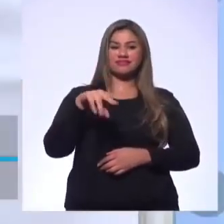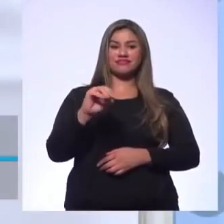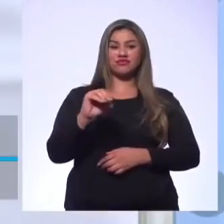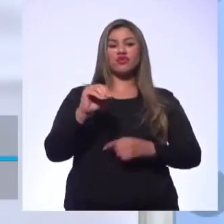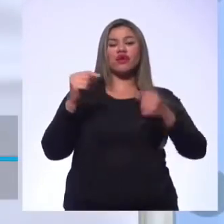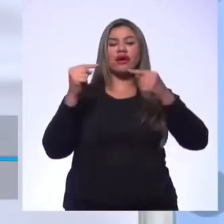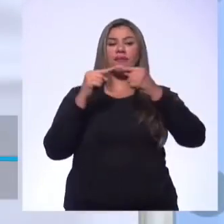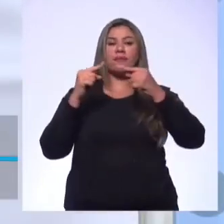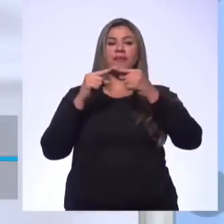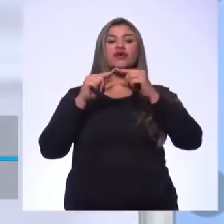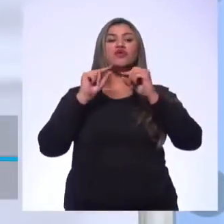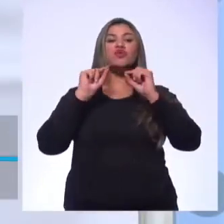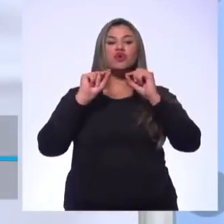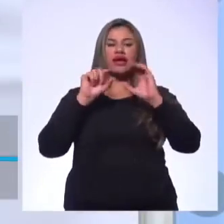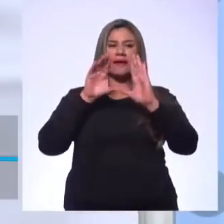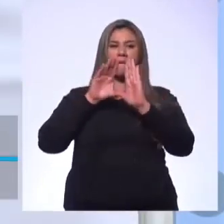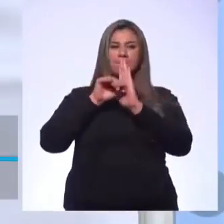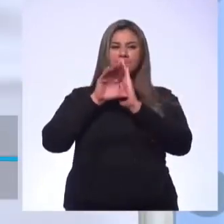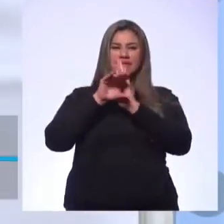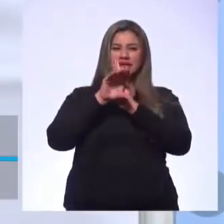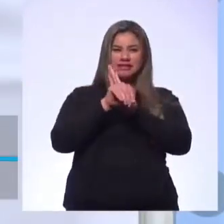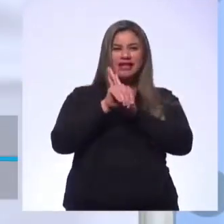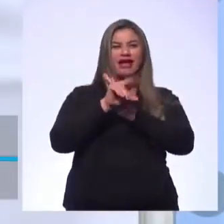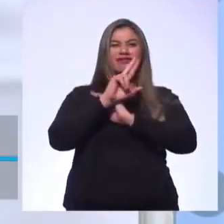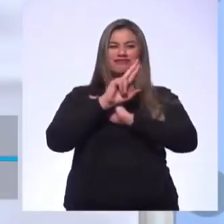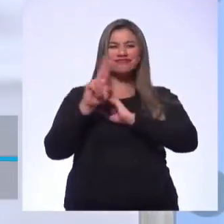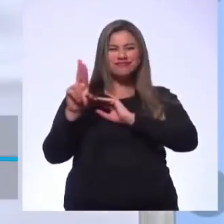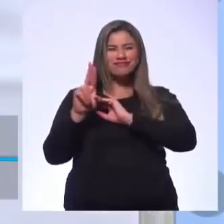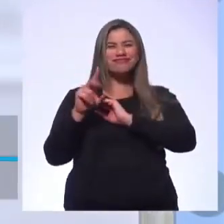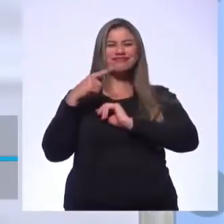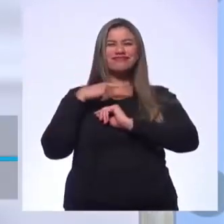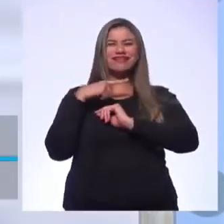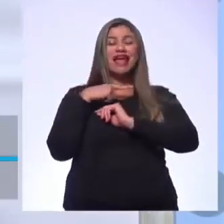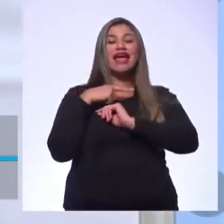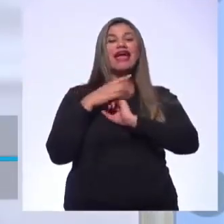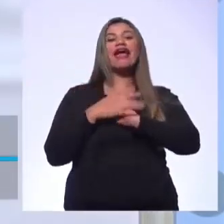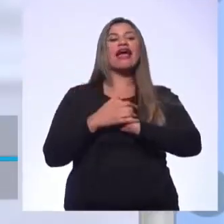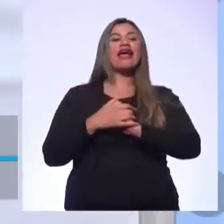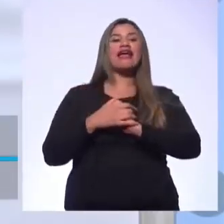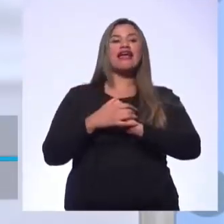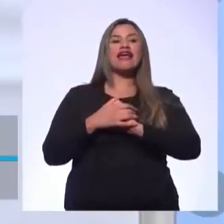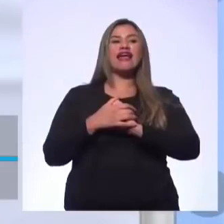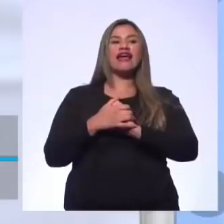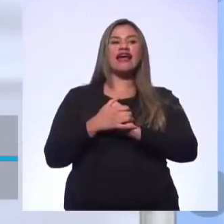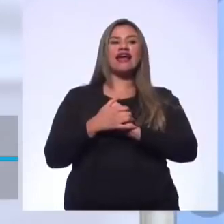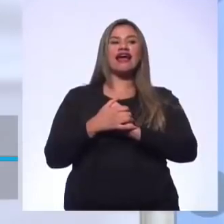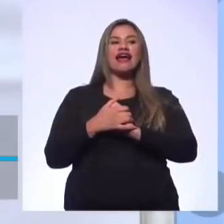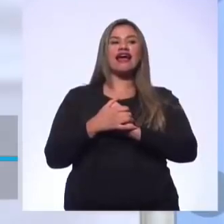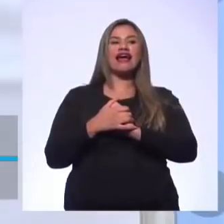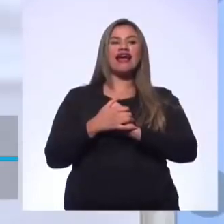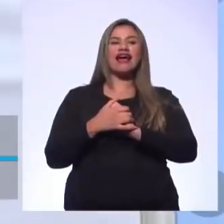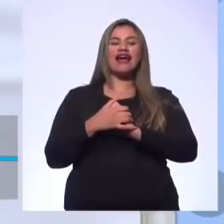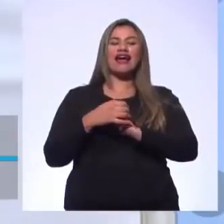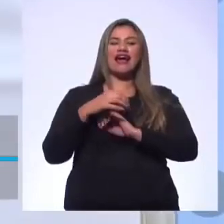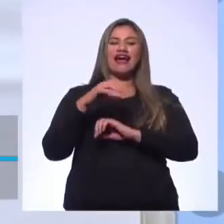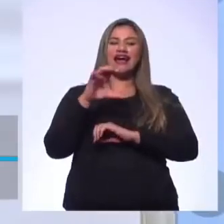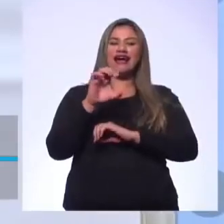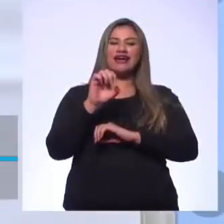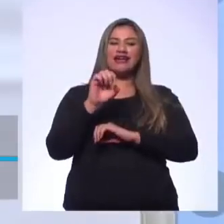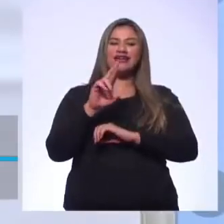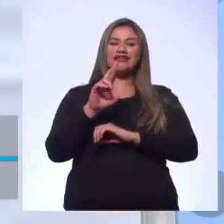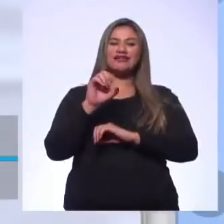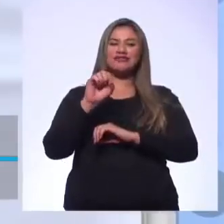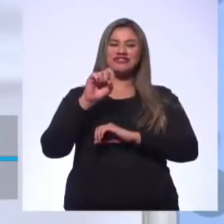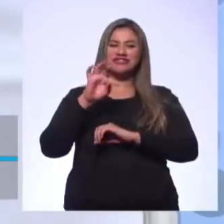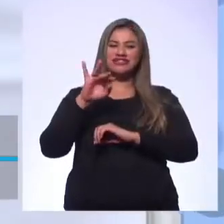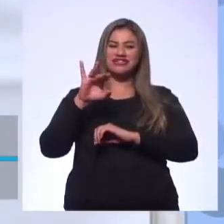chama Clostridium tetani. E ela é parente do Clostridium botulium, que causa o botulismo,